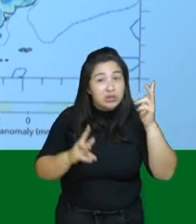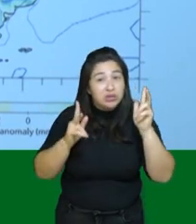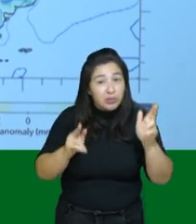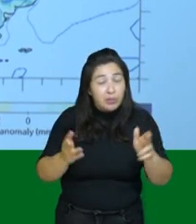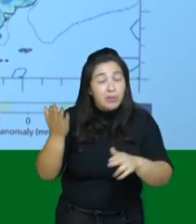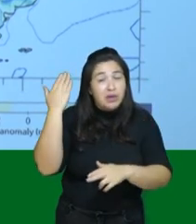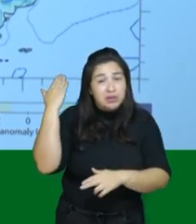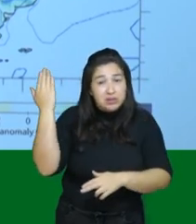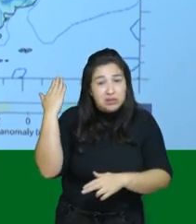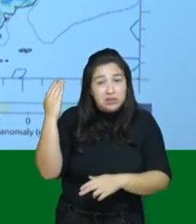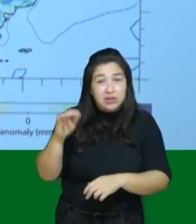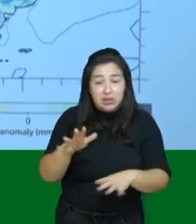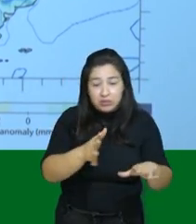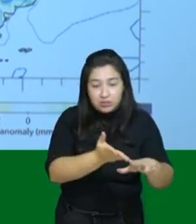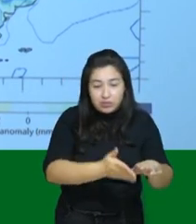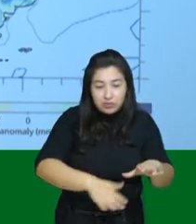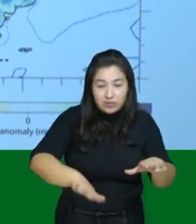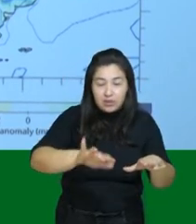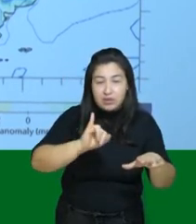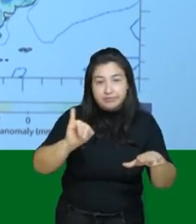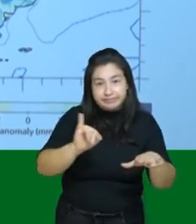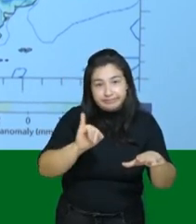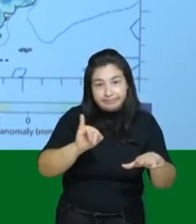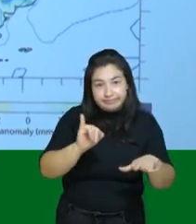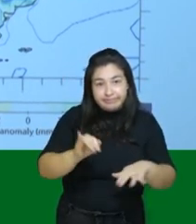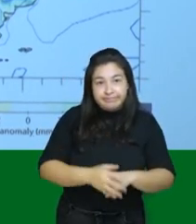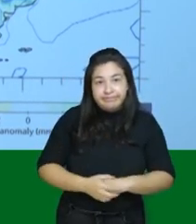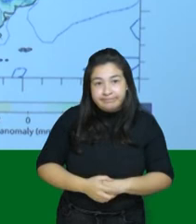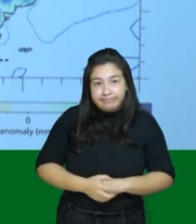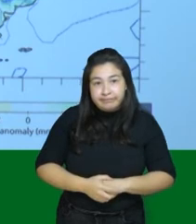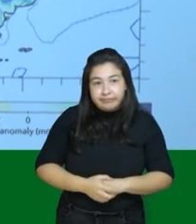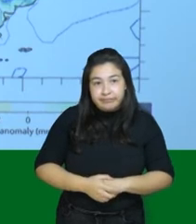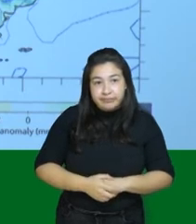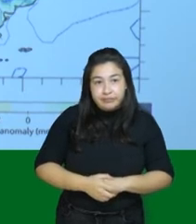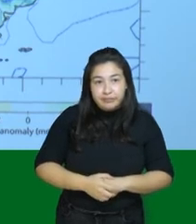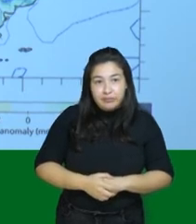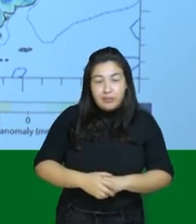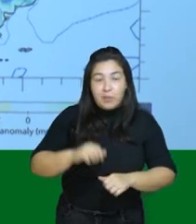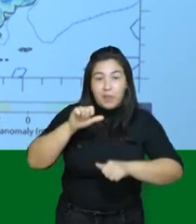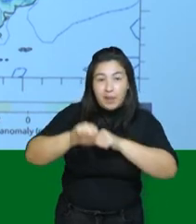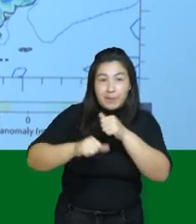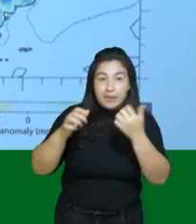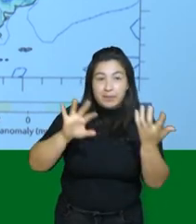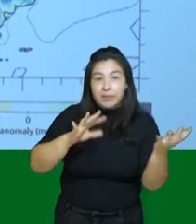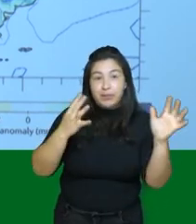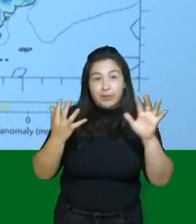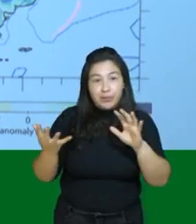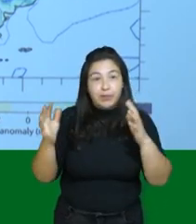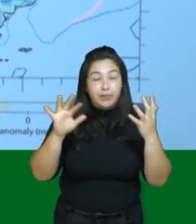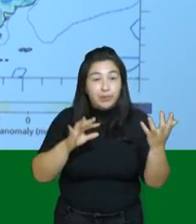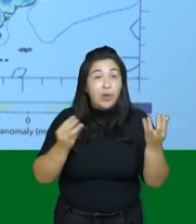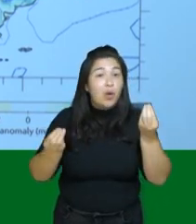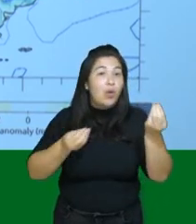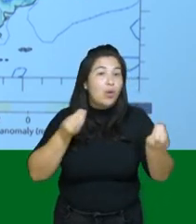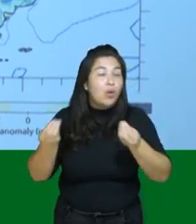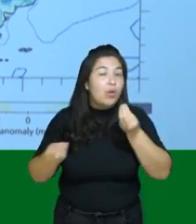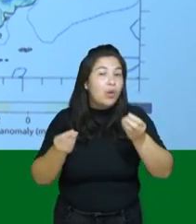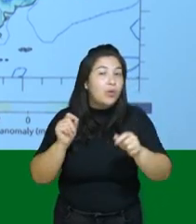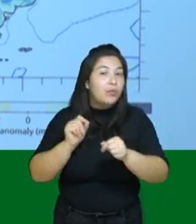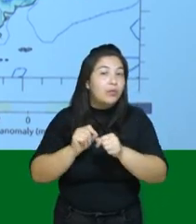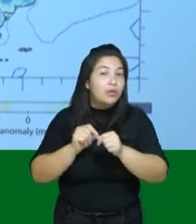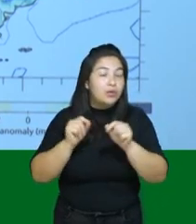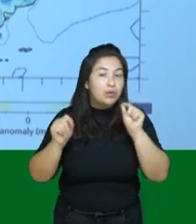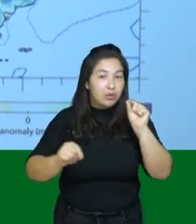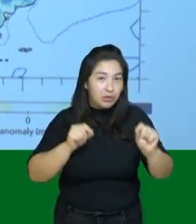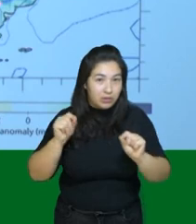enchente. Entende? Então, né, sem mudanças climáticas. Só que aí o que acontece? As mudanças climáticas, aí o que elas